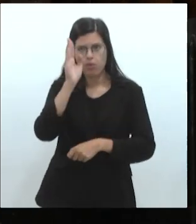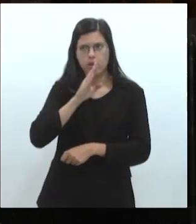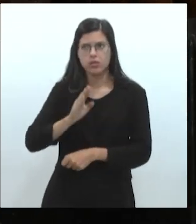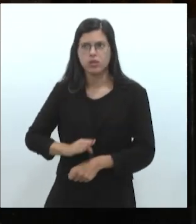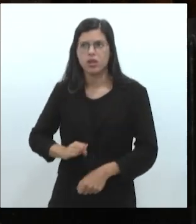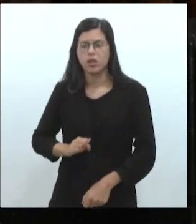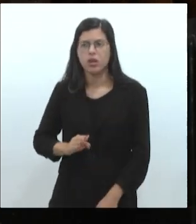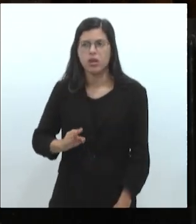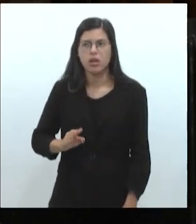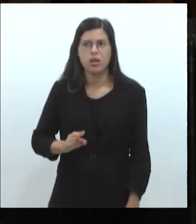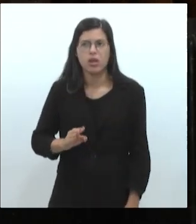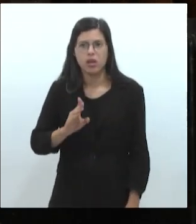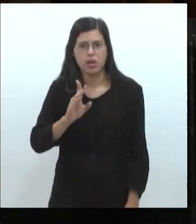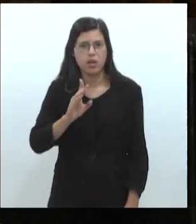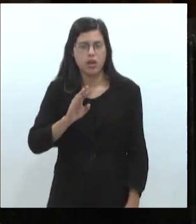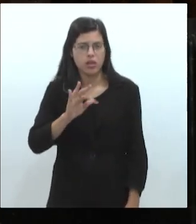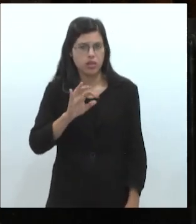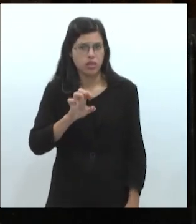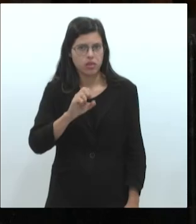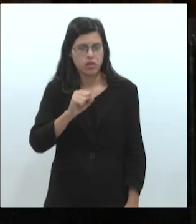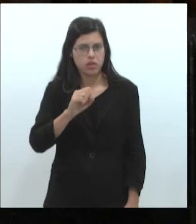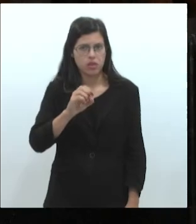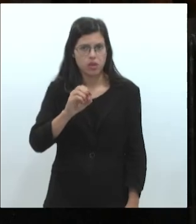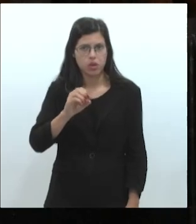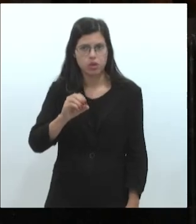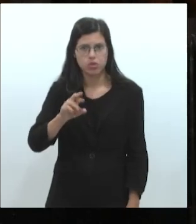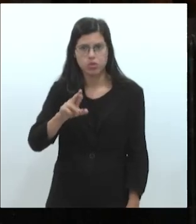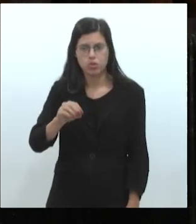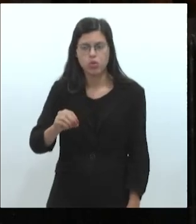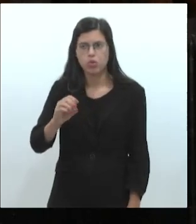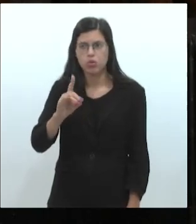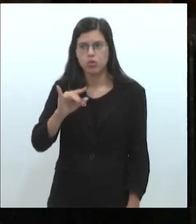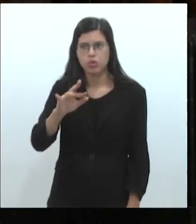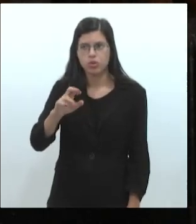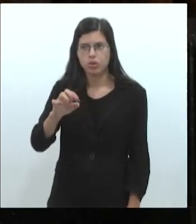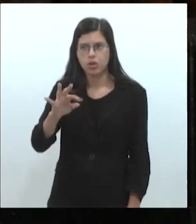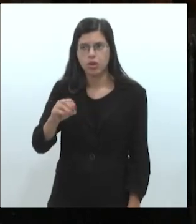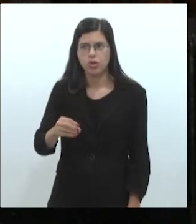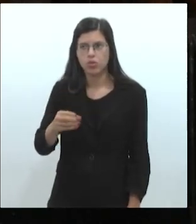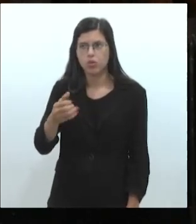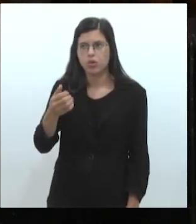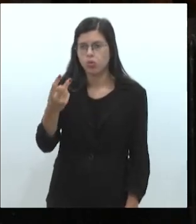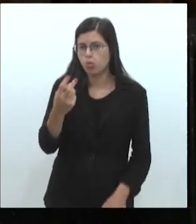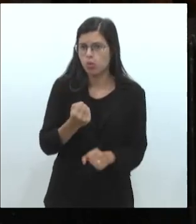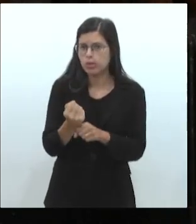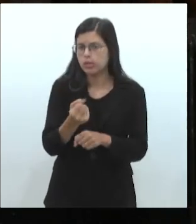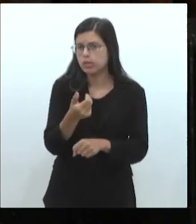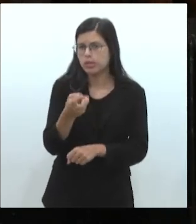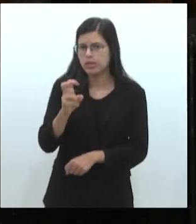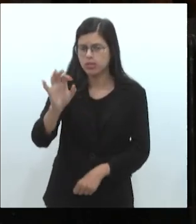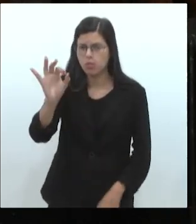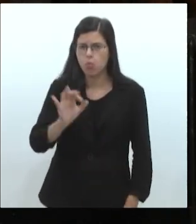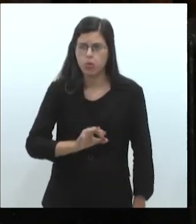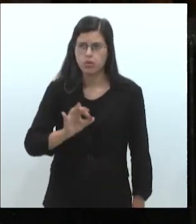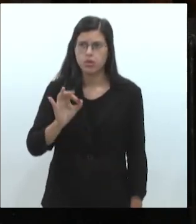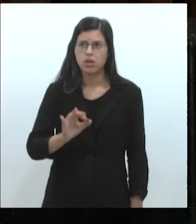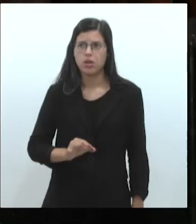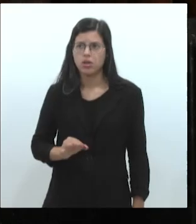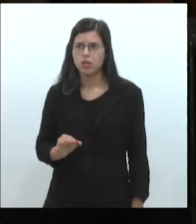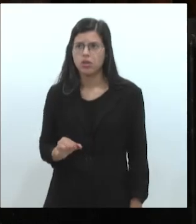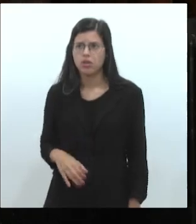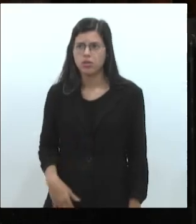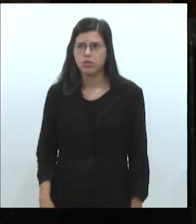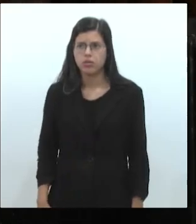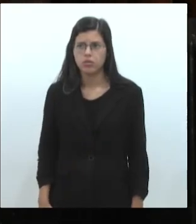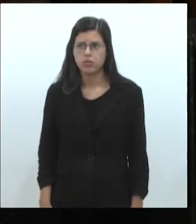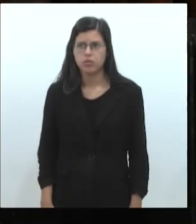Direto, juro 14%, Tesouro Direto pagando em 2 anos 15%. Quer dizer, você está tirando dinheiro da economia